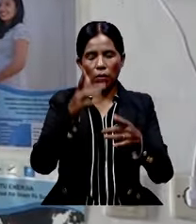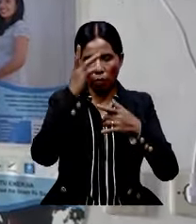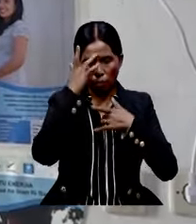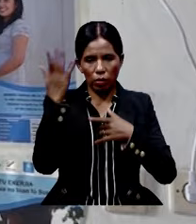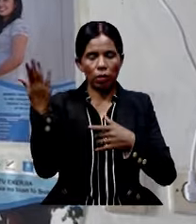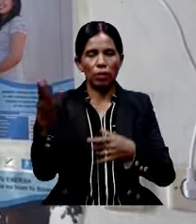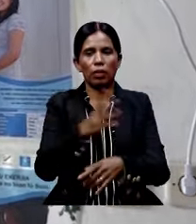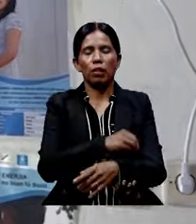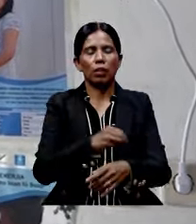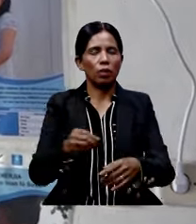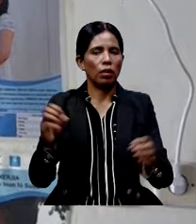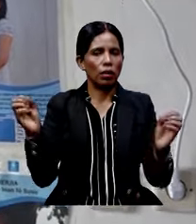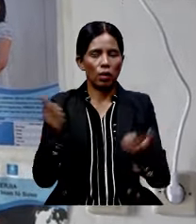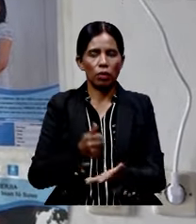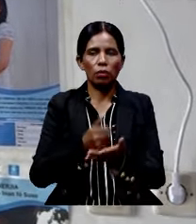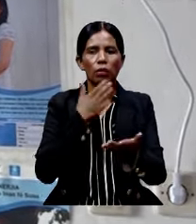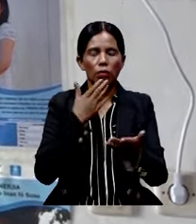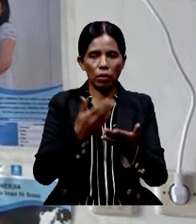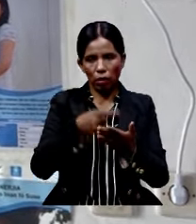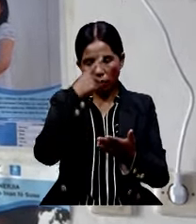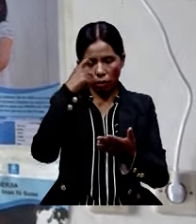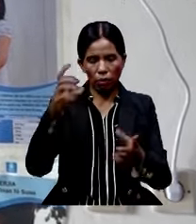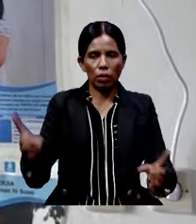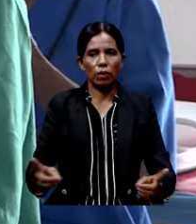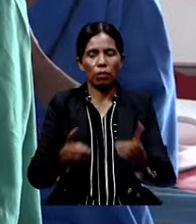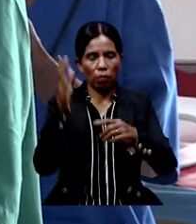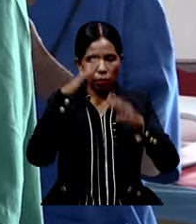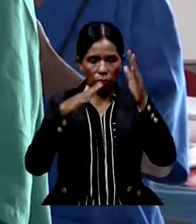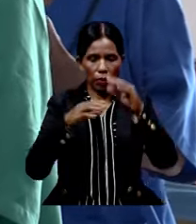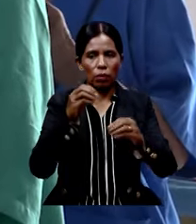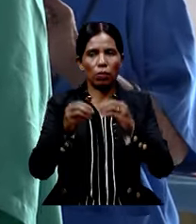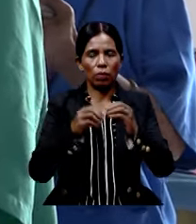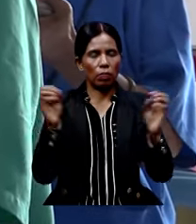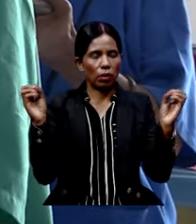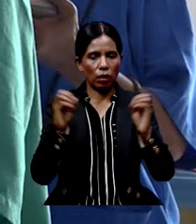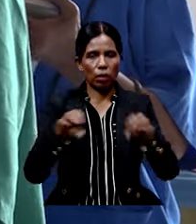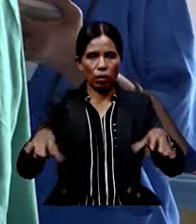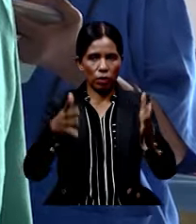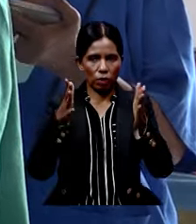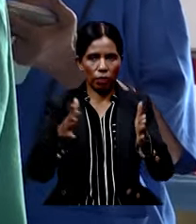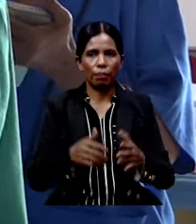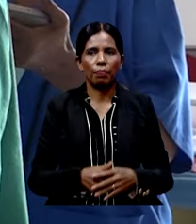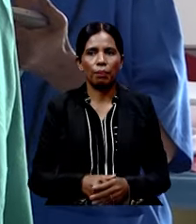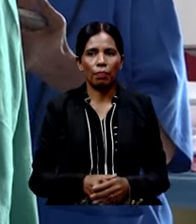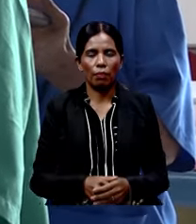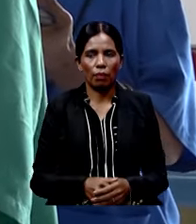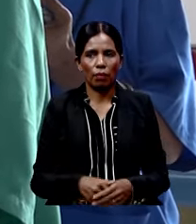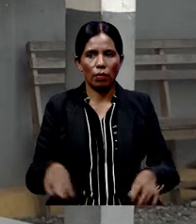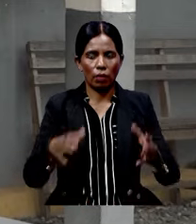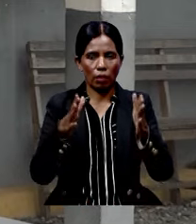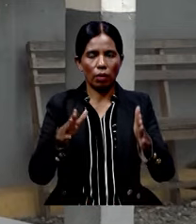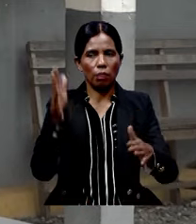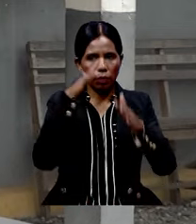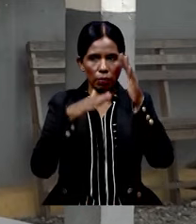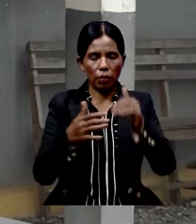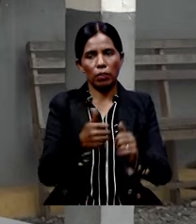aposto saúde refere ladun efetivo, também enfrenta ela problema com a menos recurso humano. Recurso humano, mas esse problema